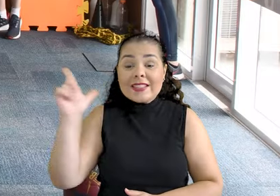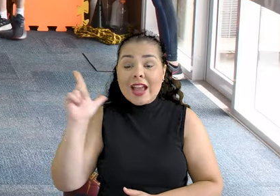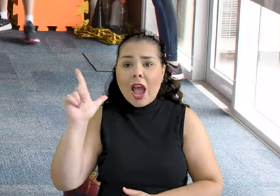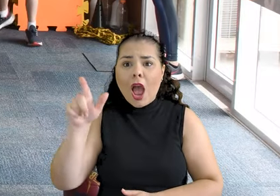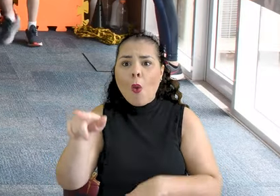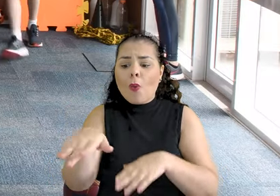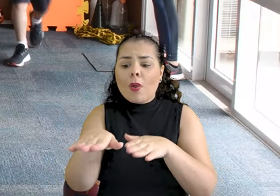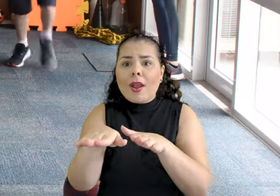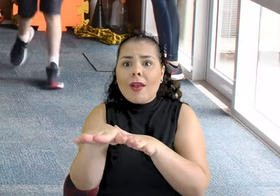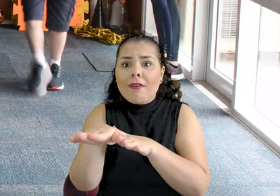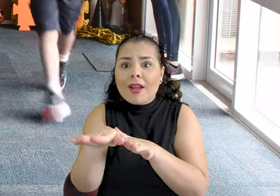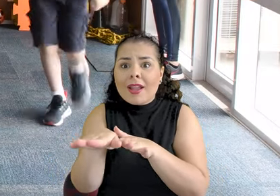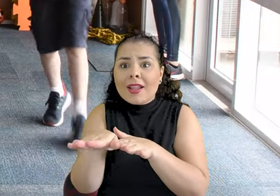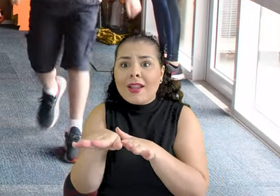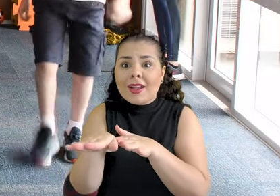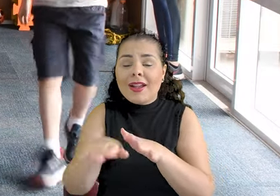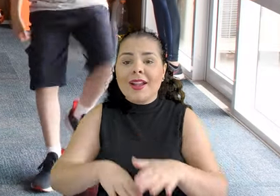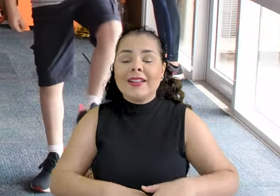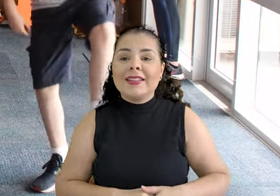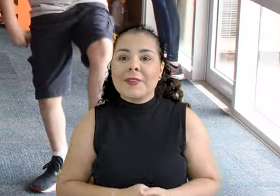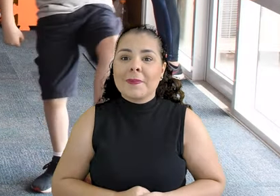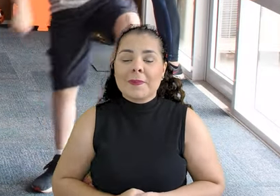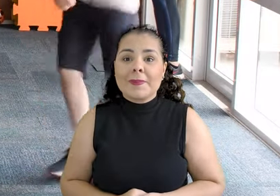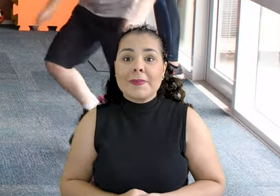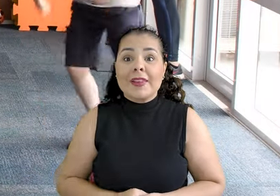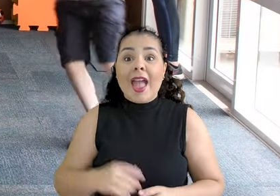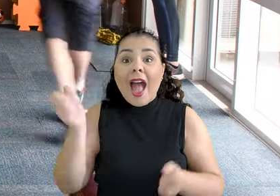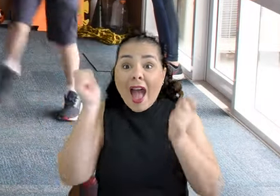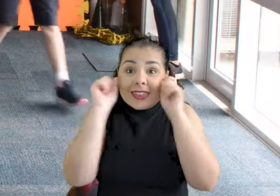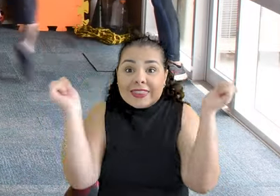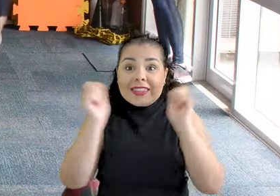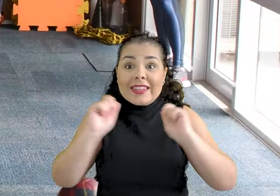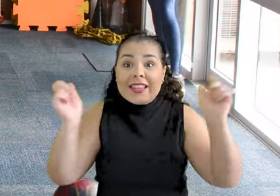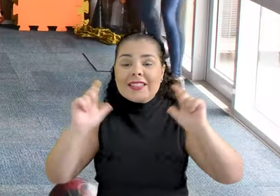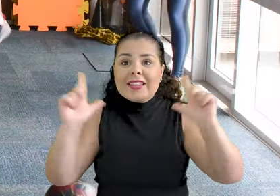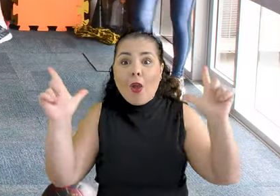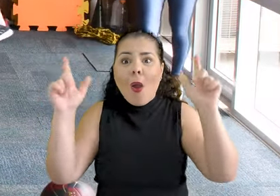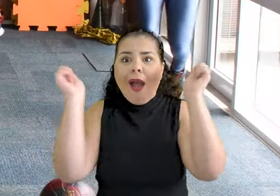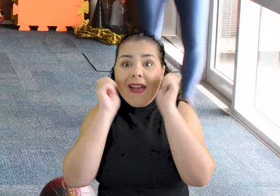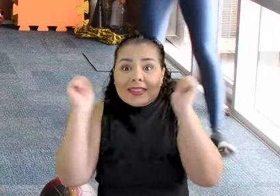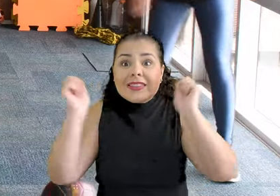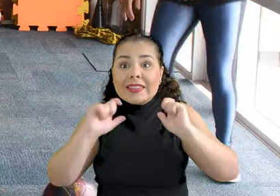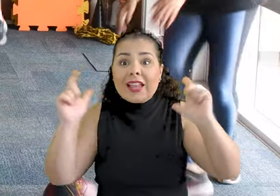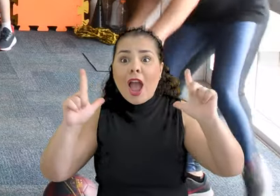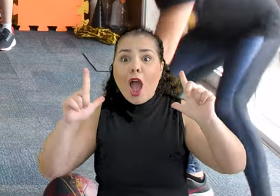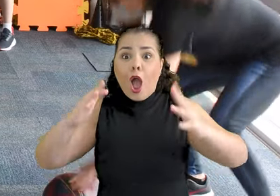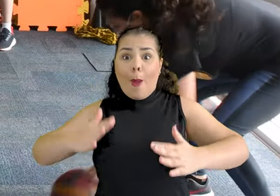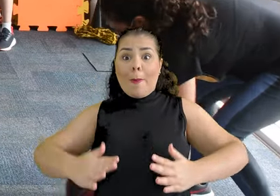Atenção, calcanhar. Atenção, muita